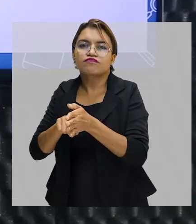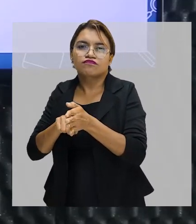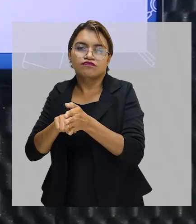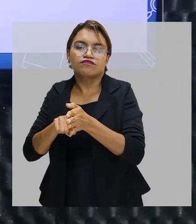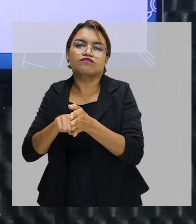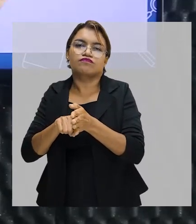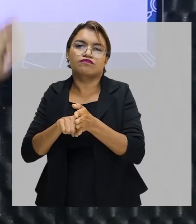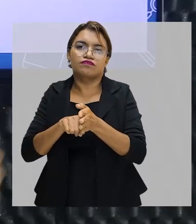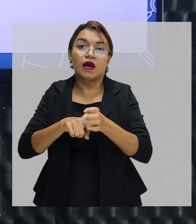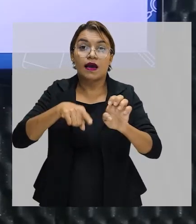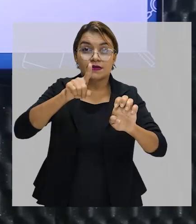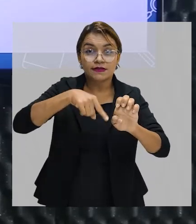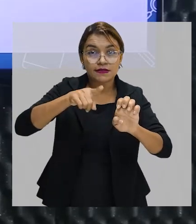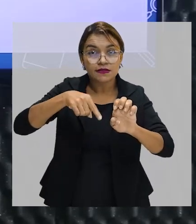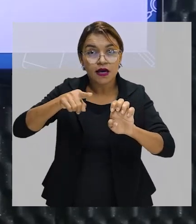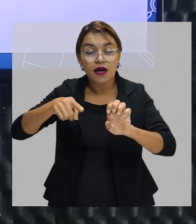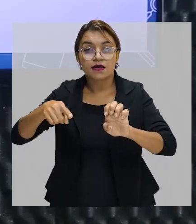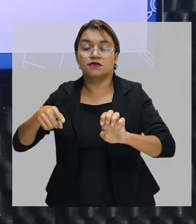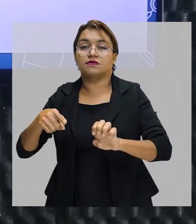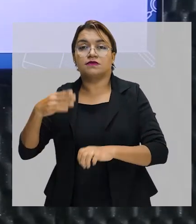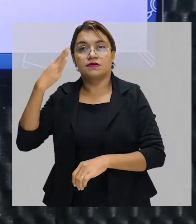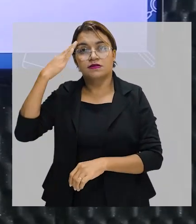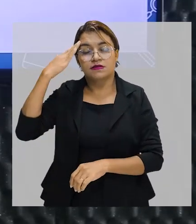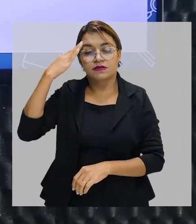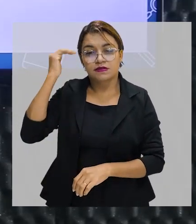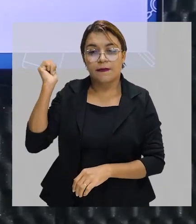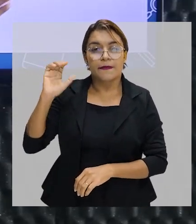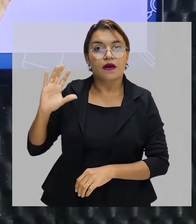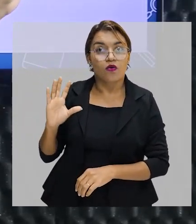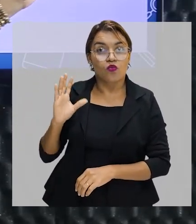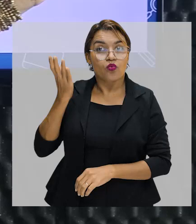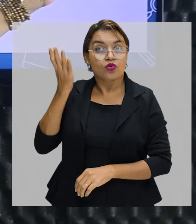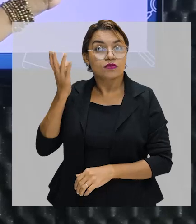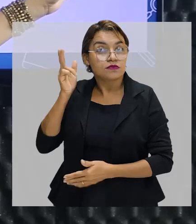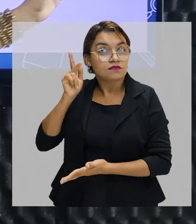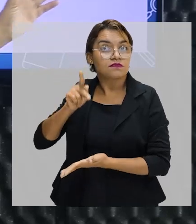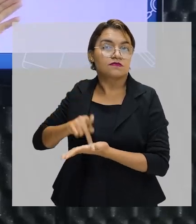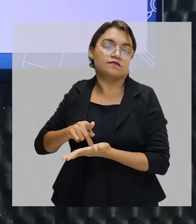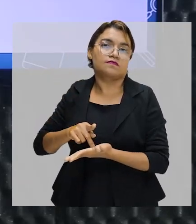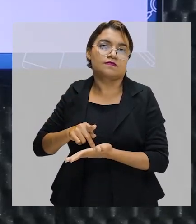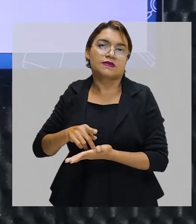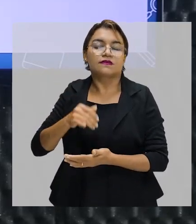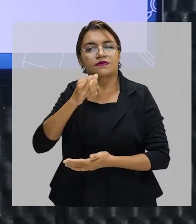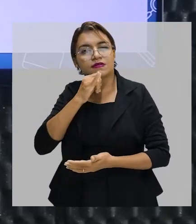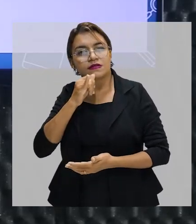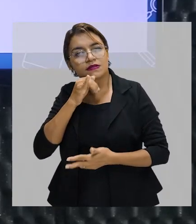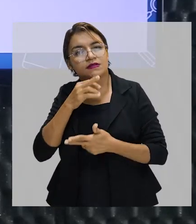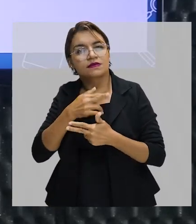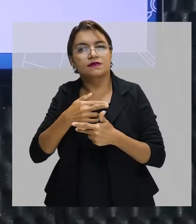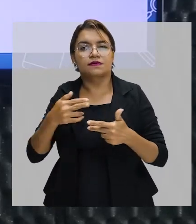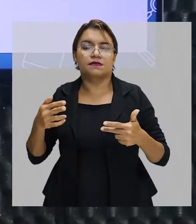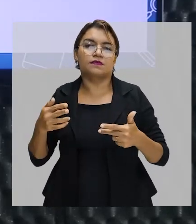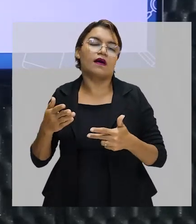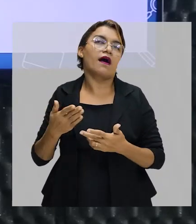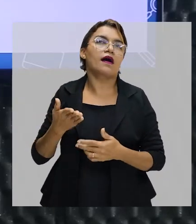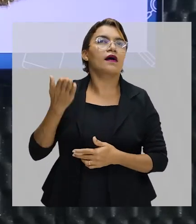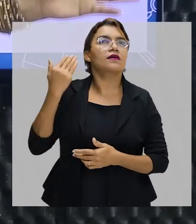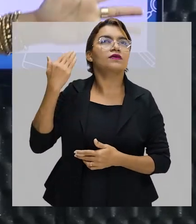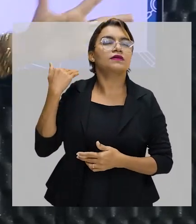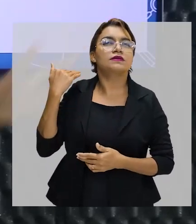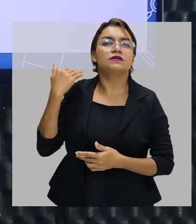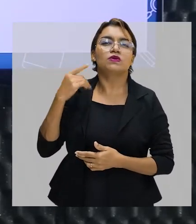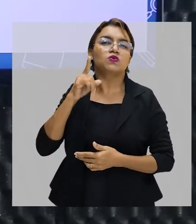as estatísticas, saber dos fatos, exemplos. Aconteceu nos